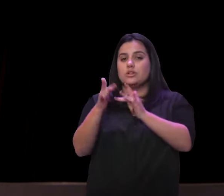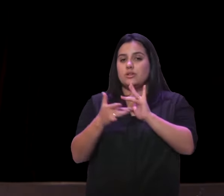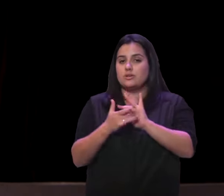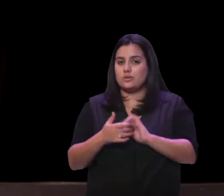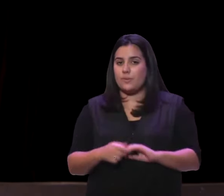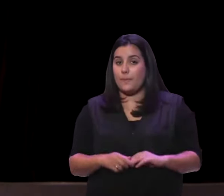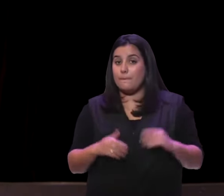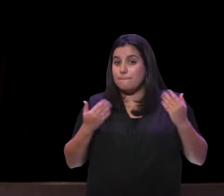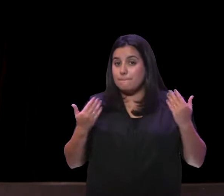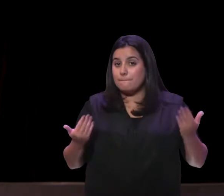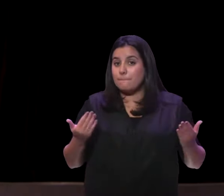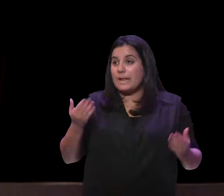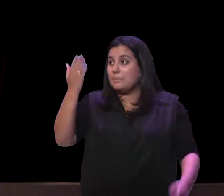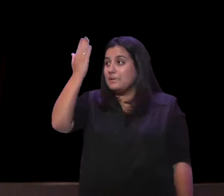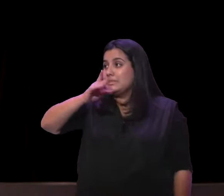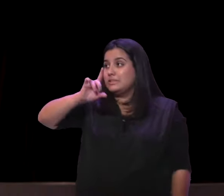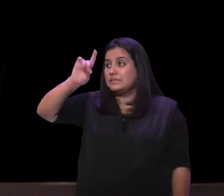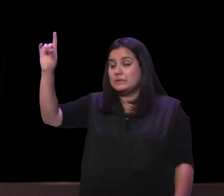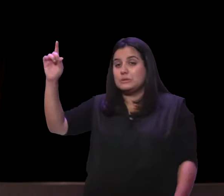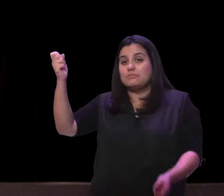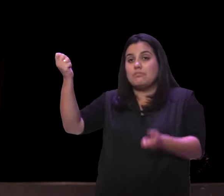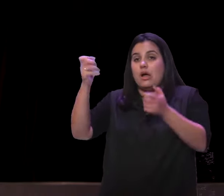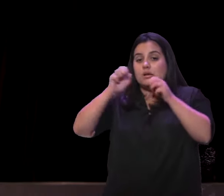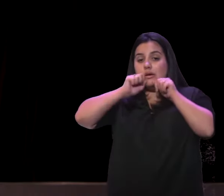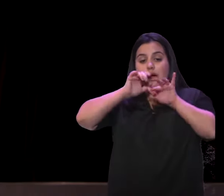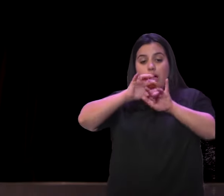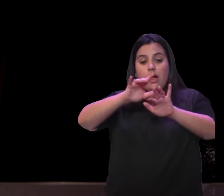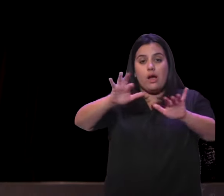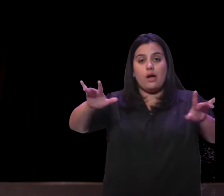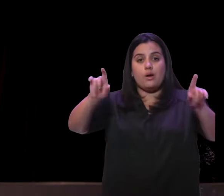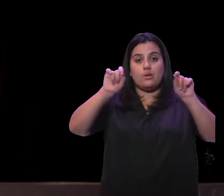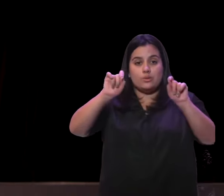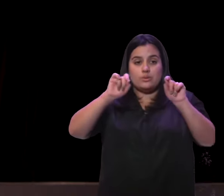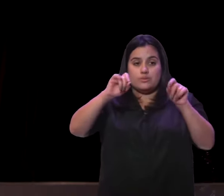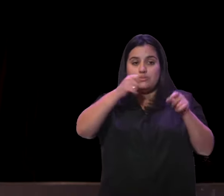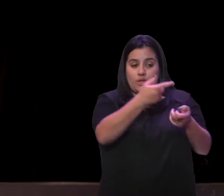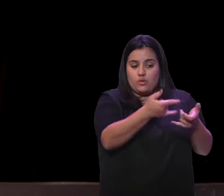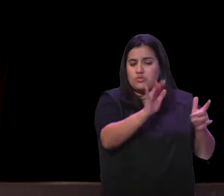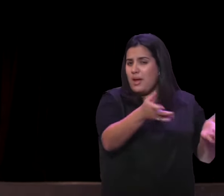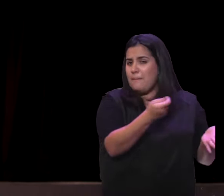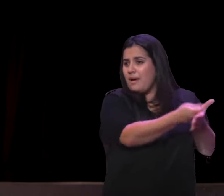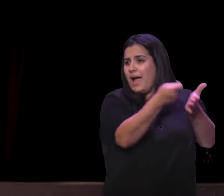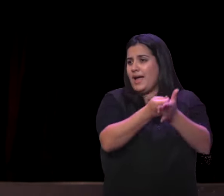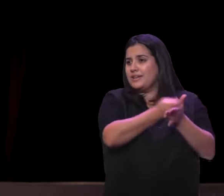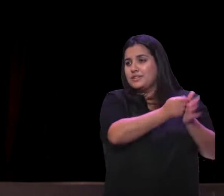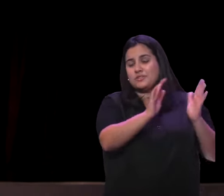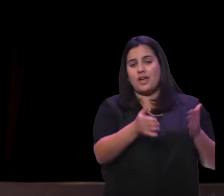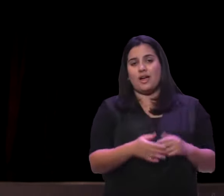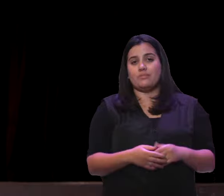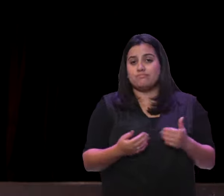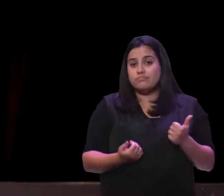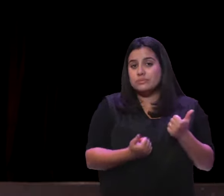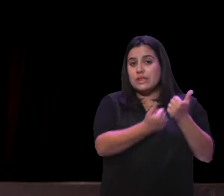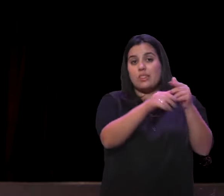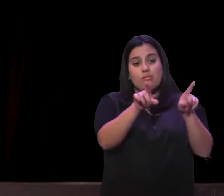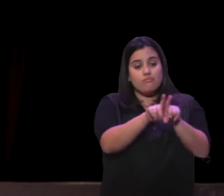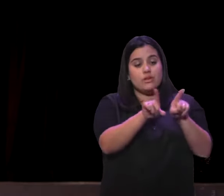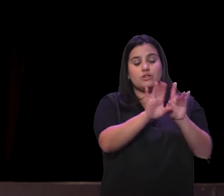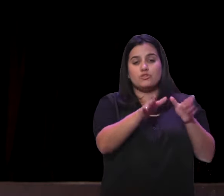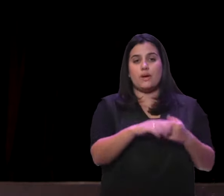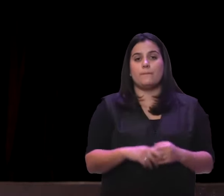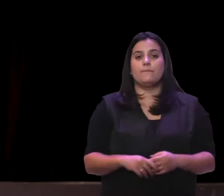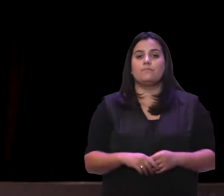a bênção de Deus começa a chegar, as dívidas dela foram pagas, o sustento dela veio. Depois ela precisou